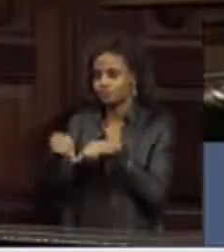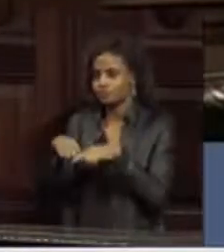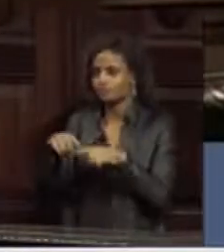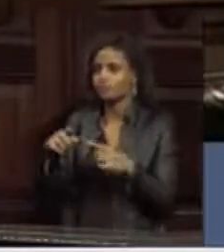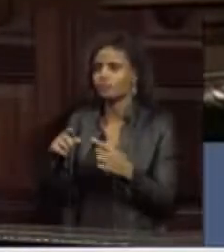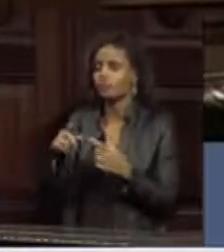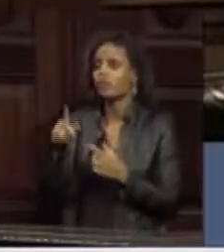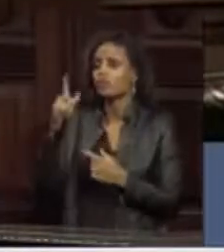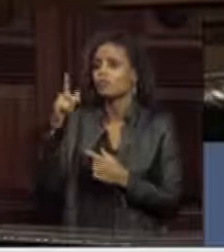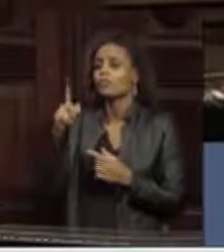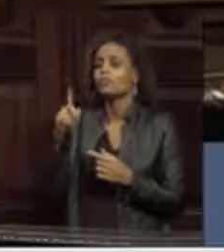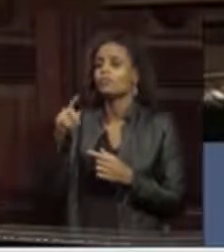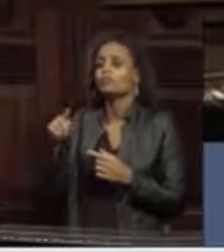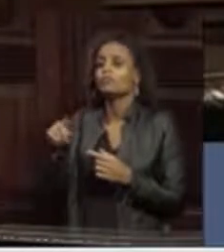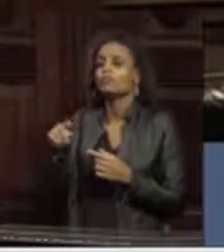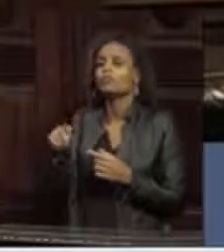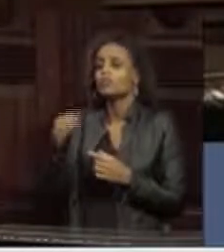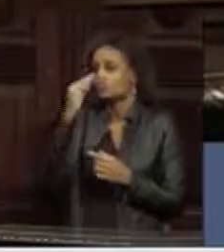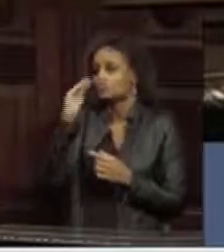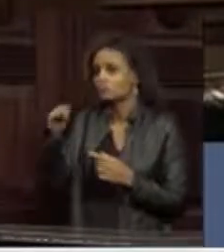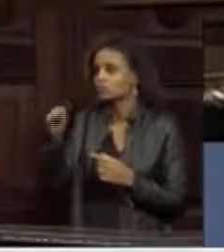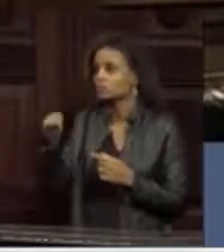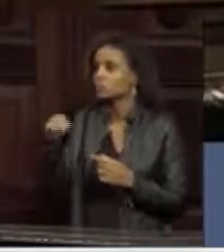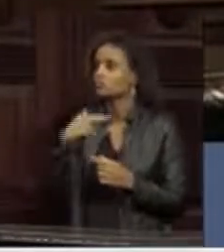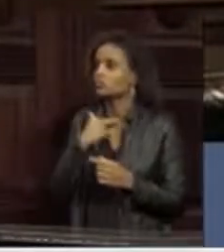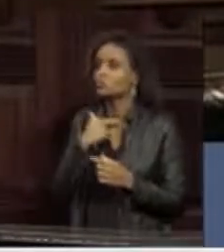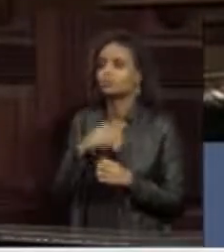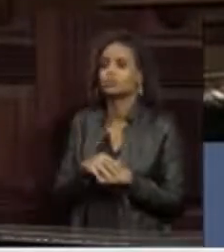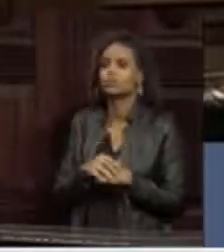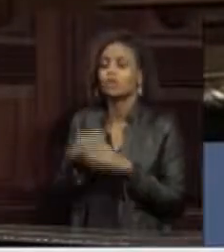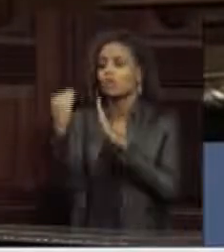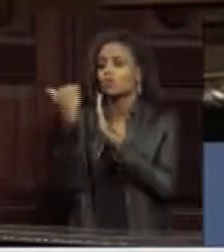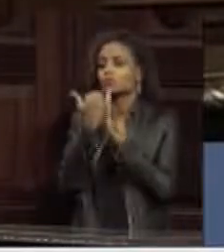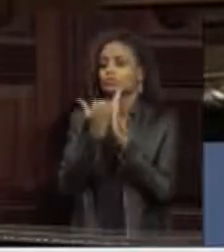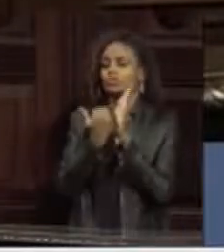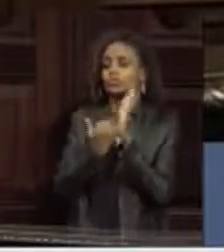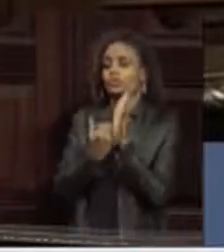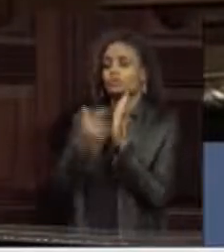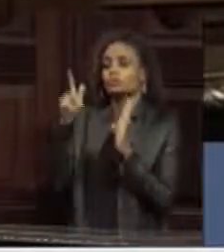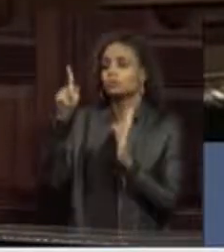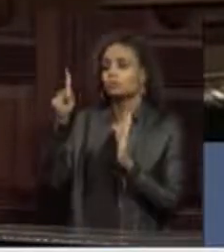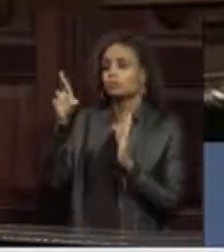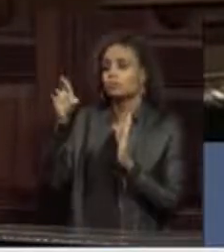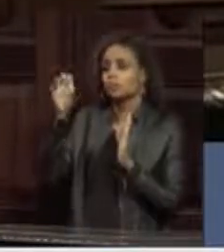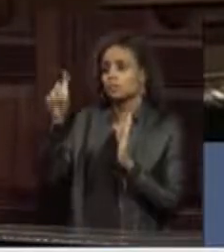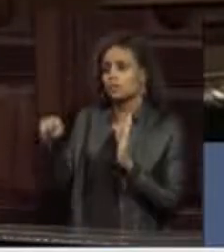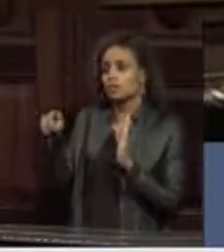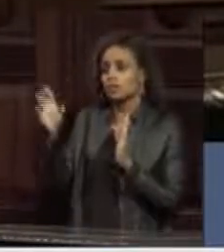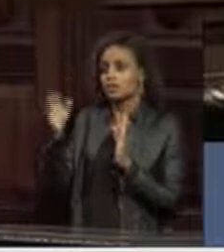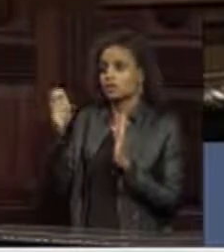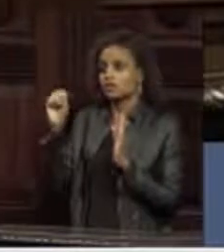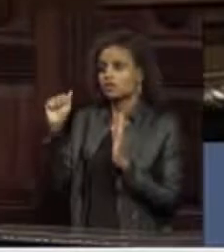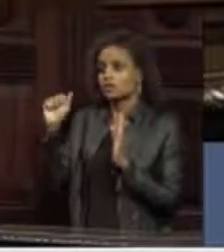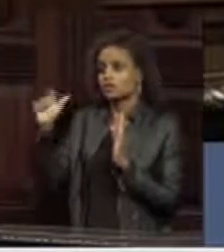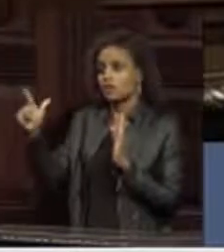pré-sal. Os contratos do pré-sal obedecem a uma nova lógica, a uma nova determinação.